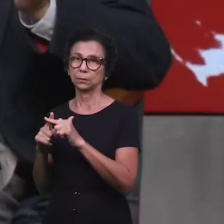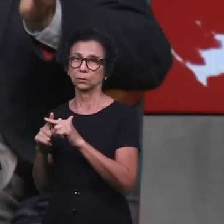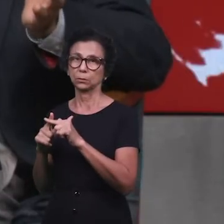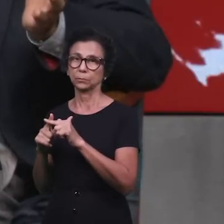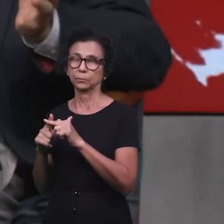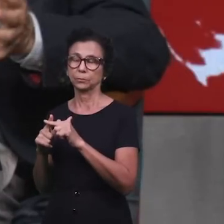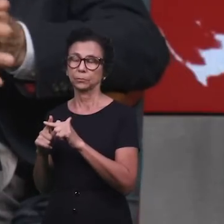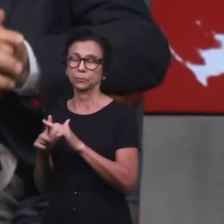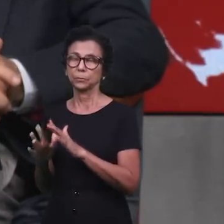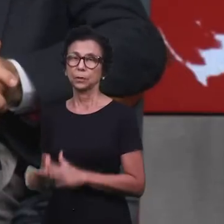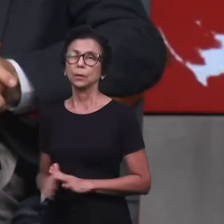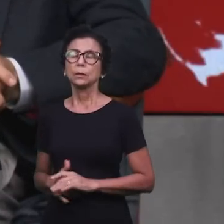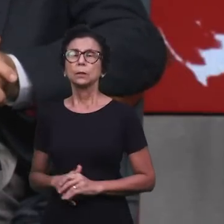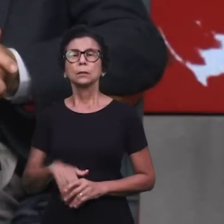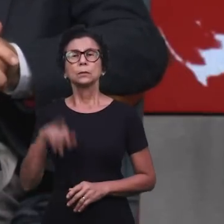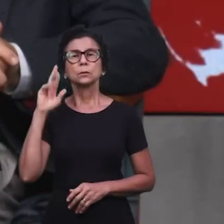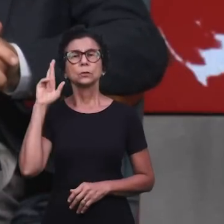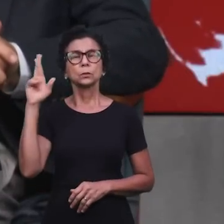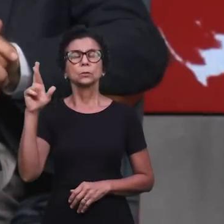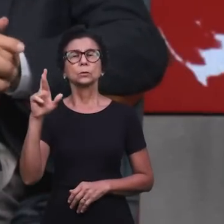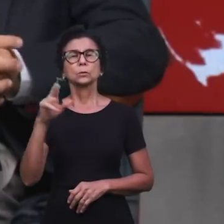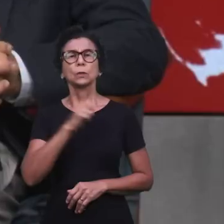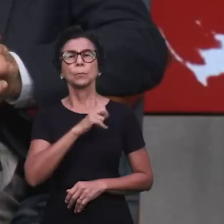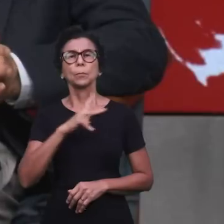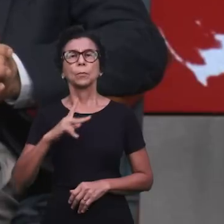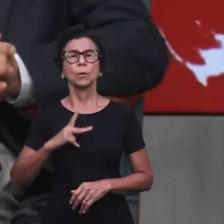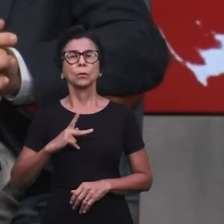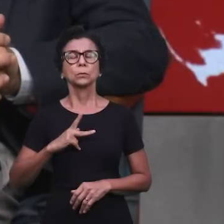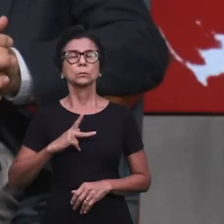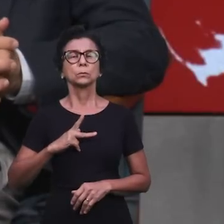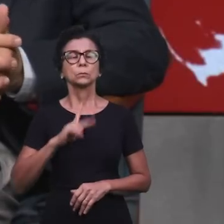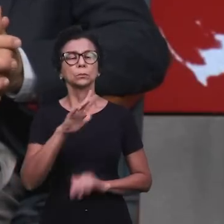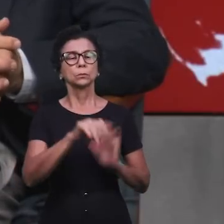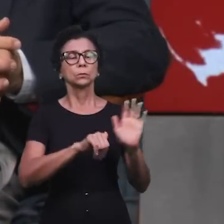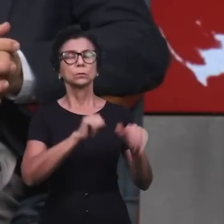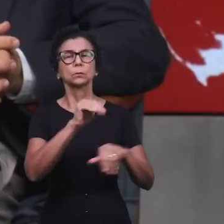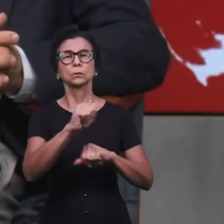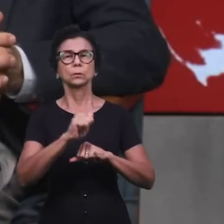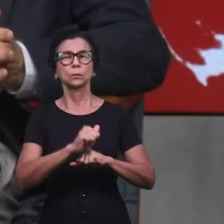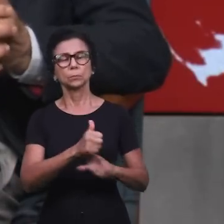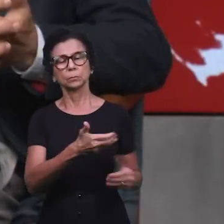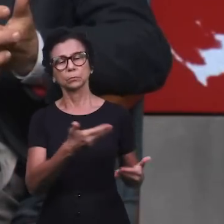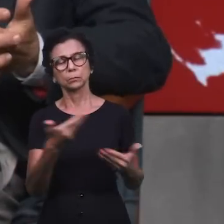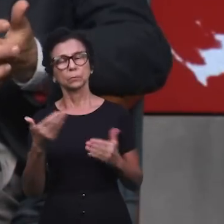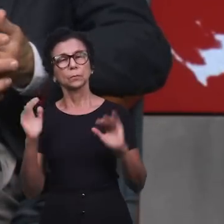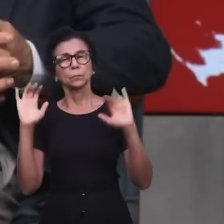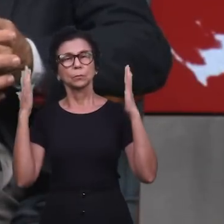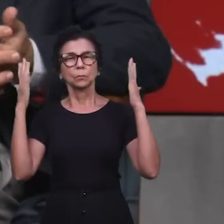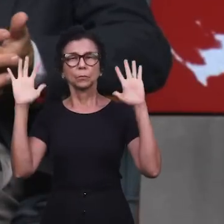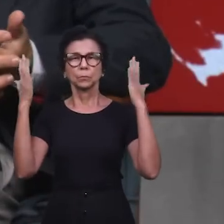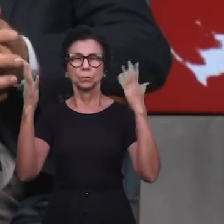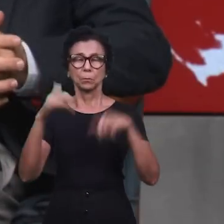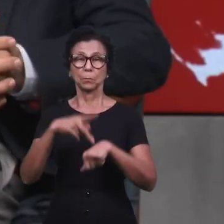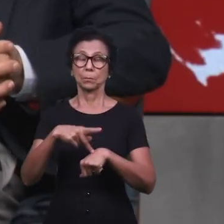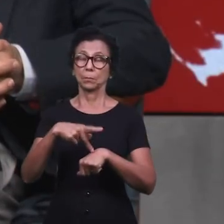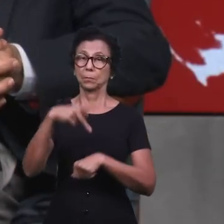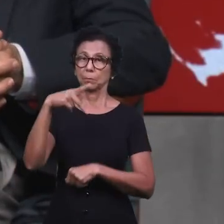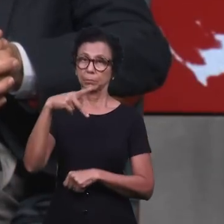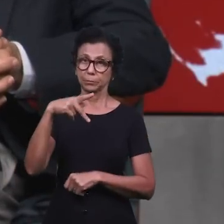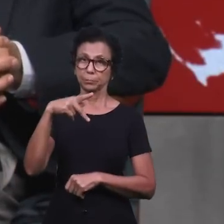Jesus chama os seus apóstolos para comemorarem a